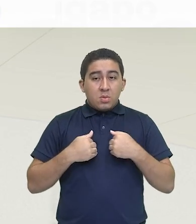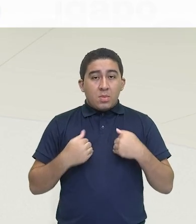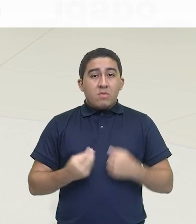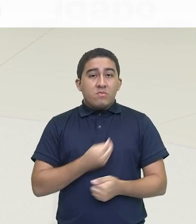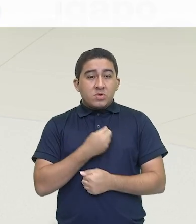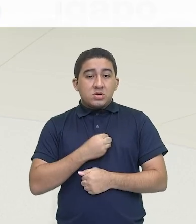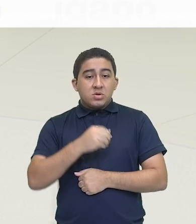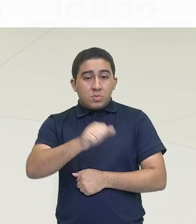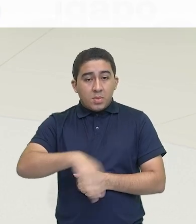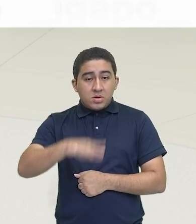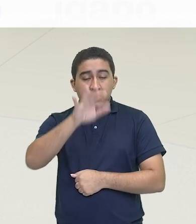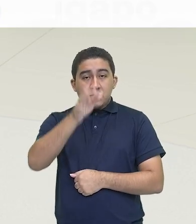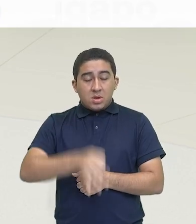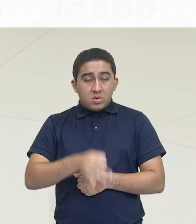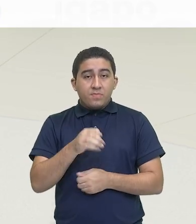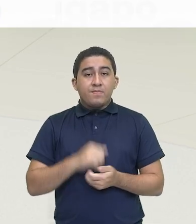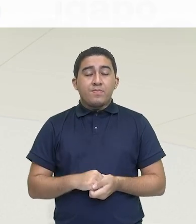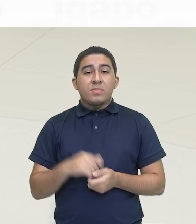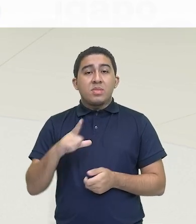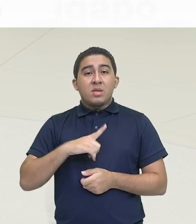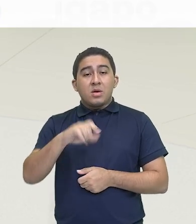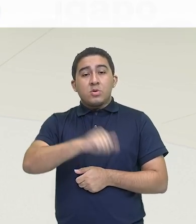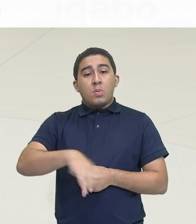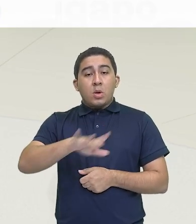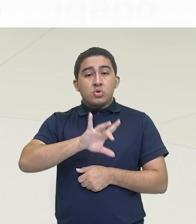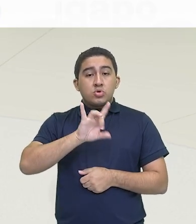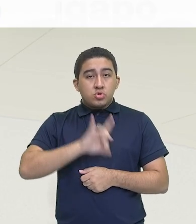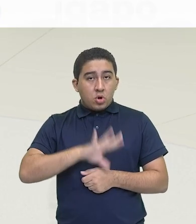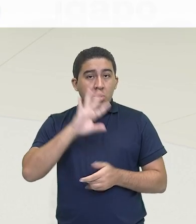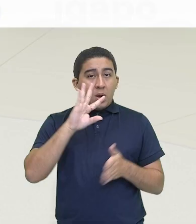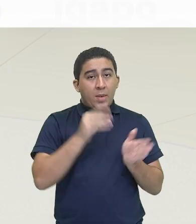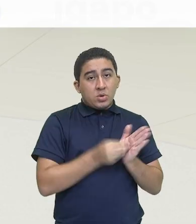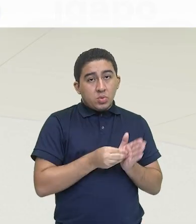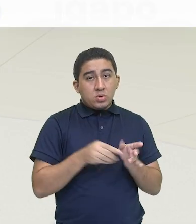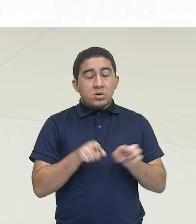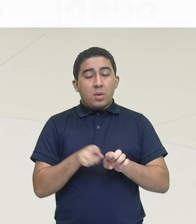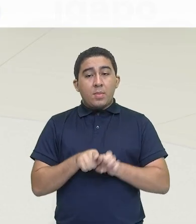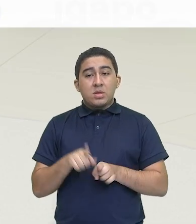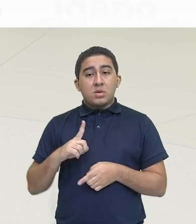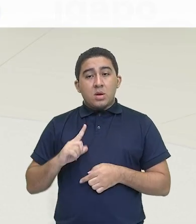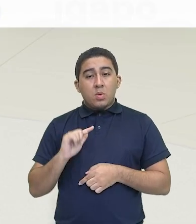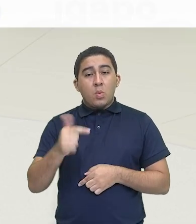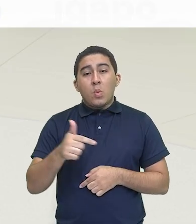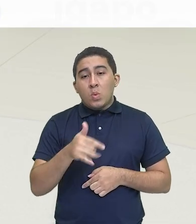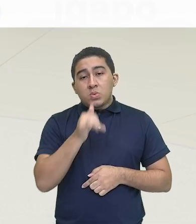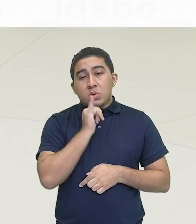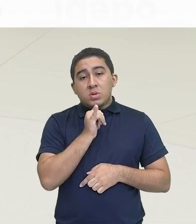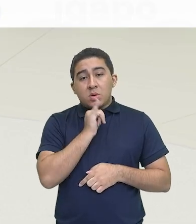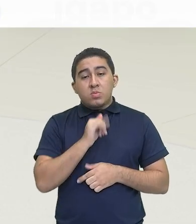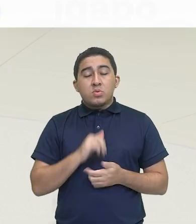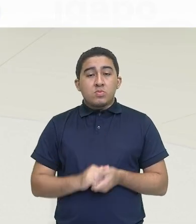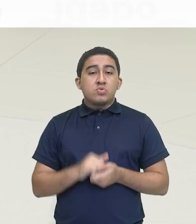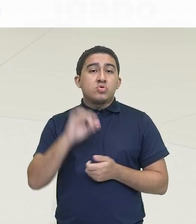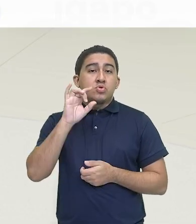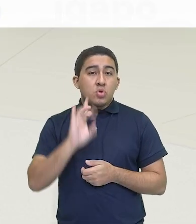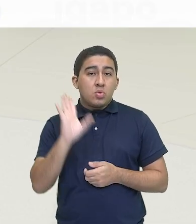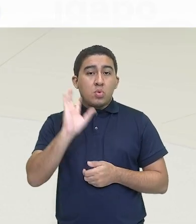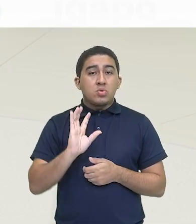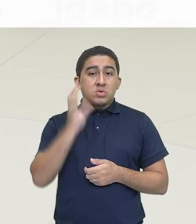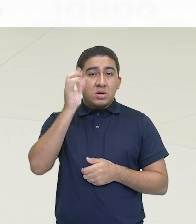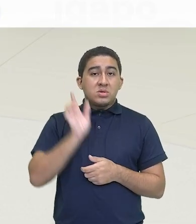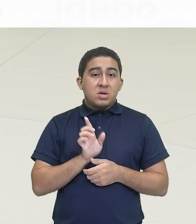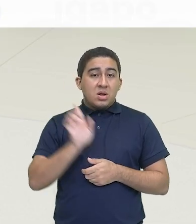característica. Existem faunas que somente ocorrem na Amazônia, existem outros, né, faunas que somente ocorrem na